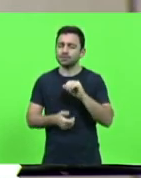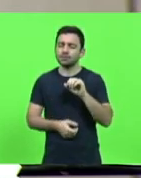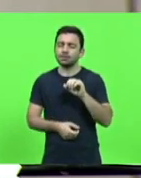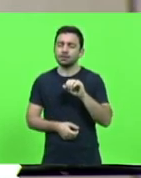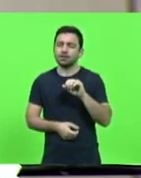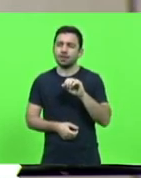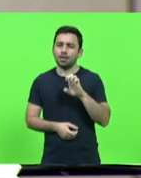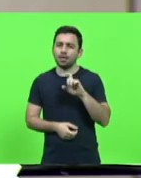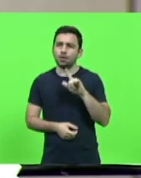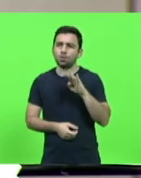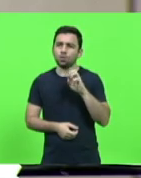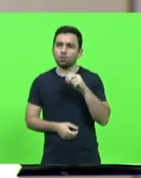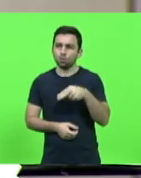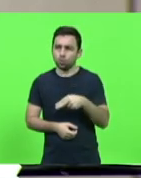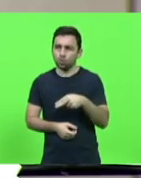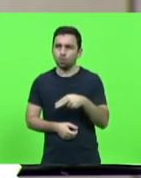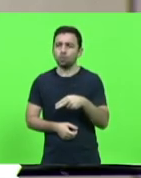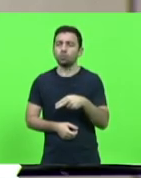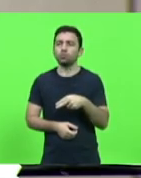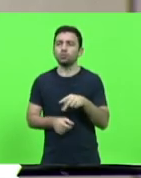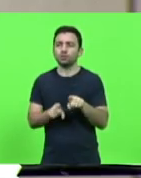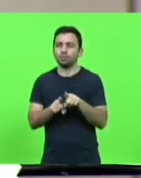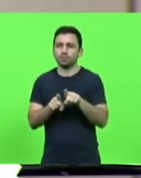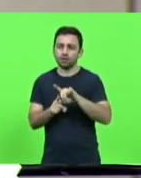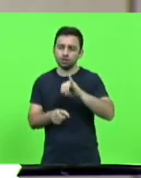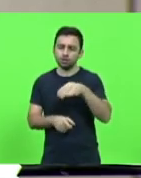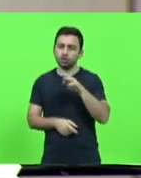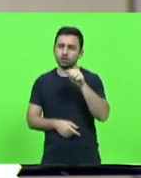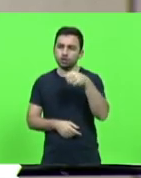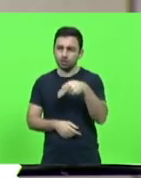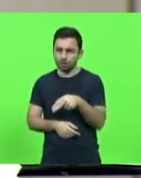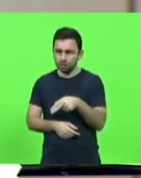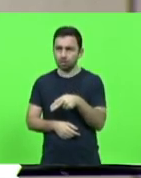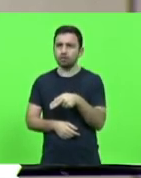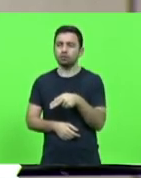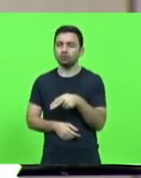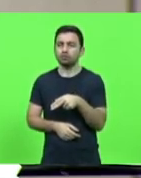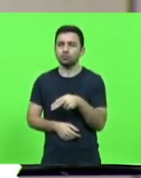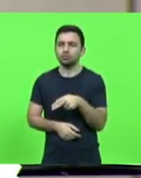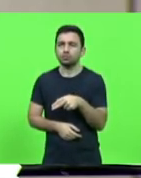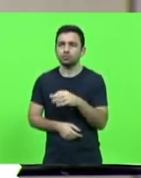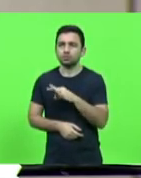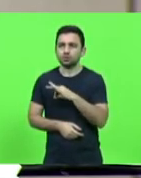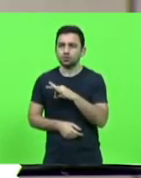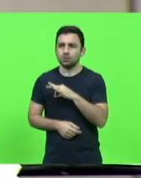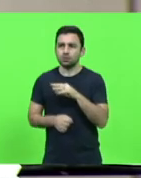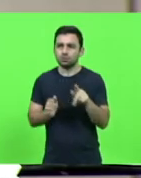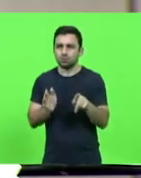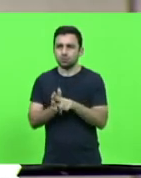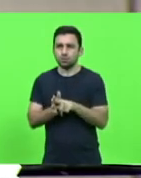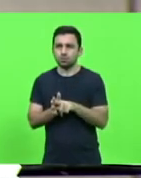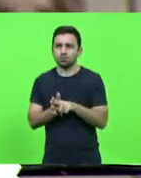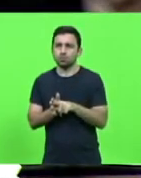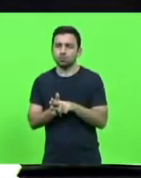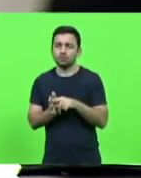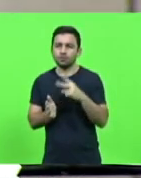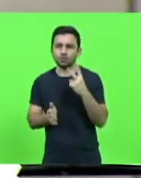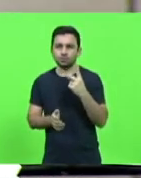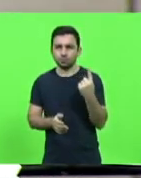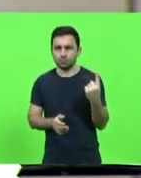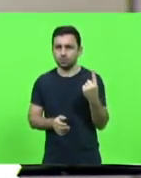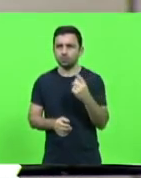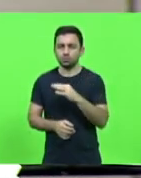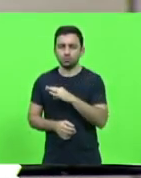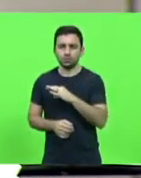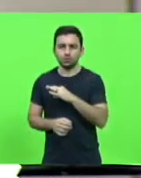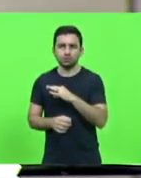e o soldado Jean Carlos Mitsunga, do 21º Batalhão da Polícia Militar de Florianópolis,